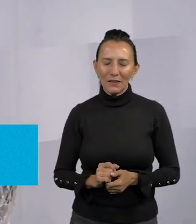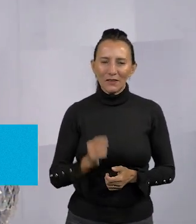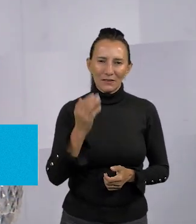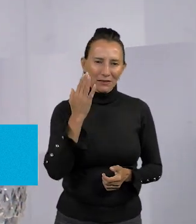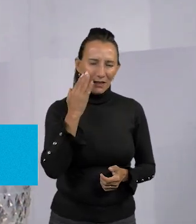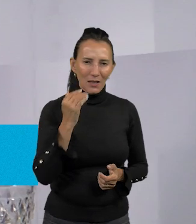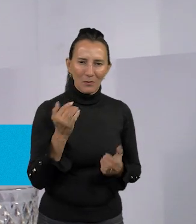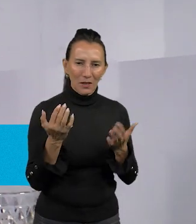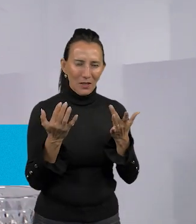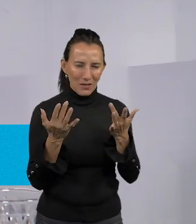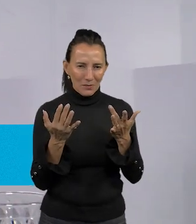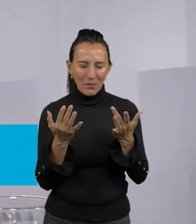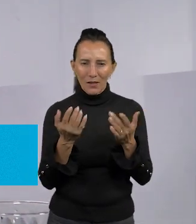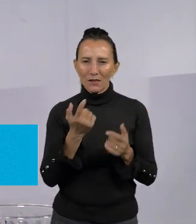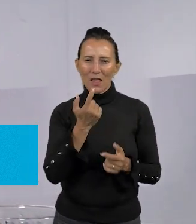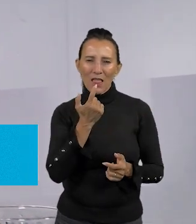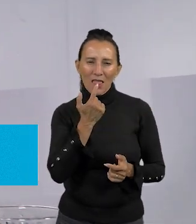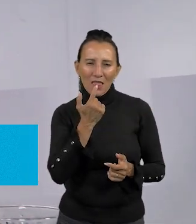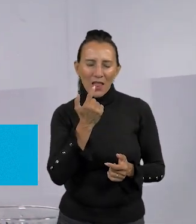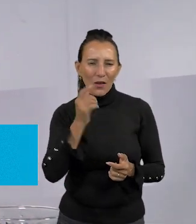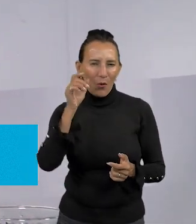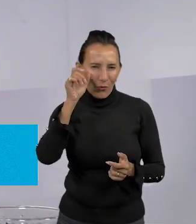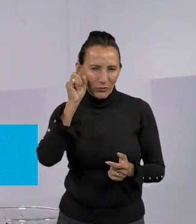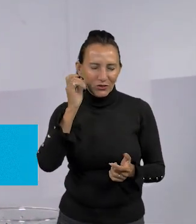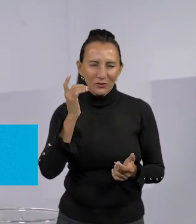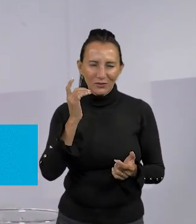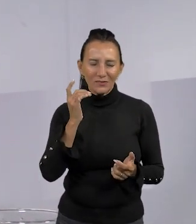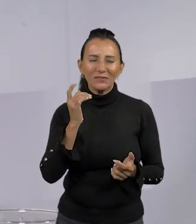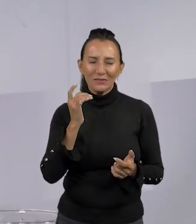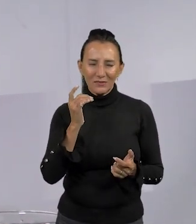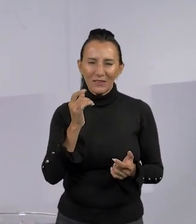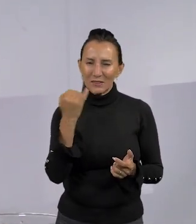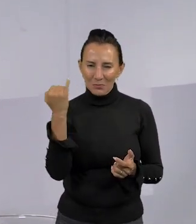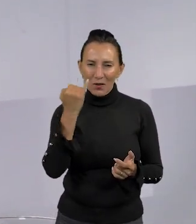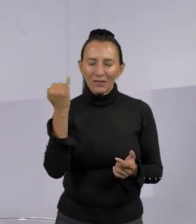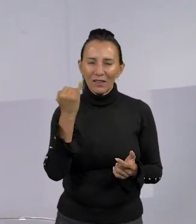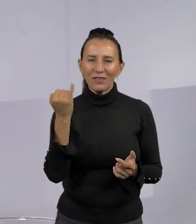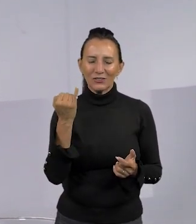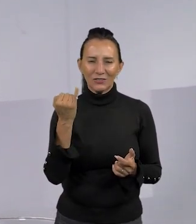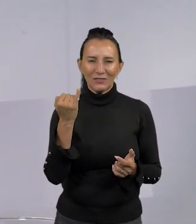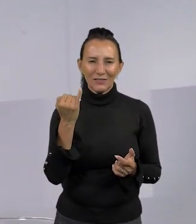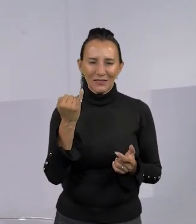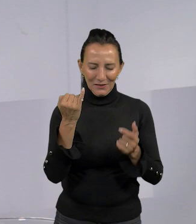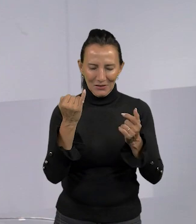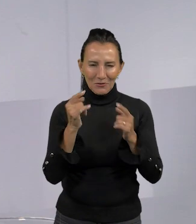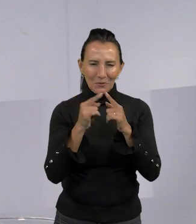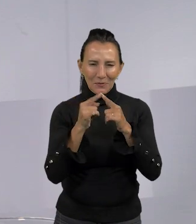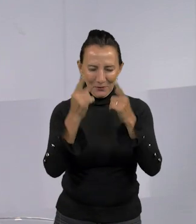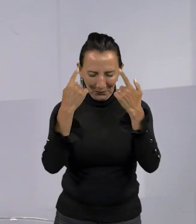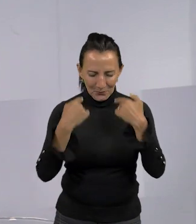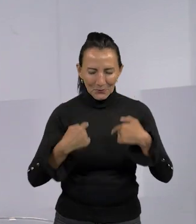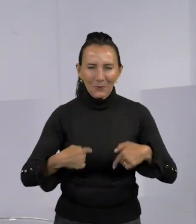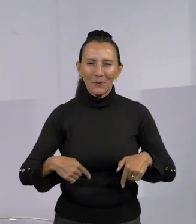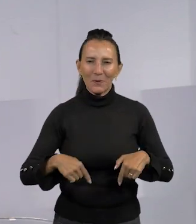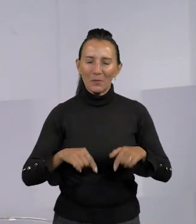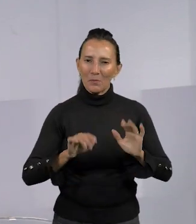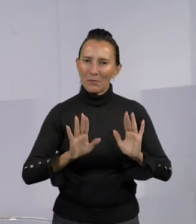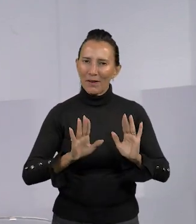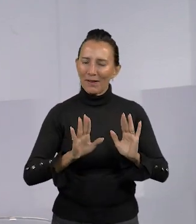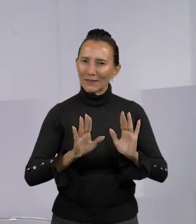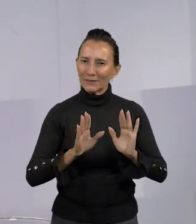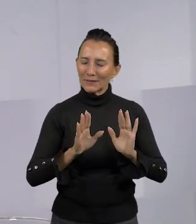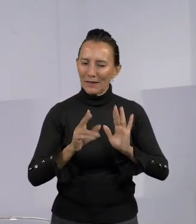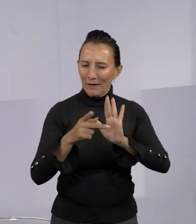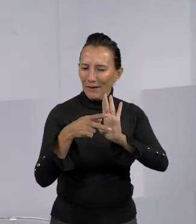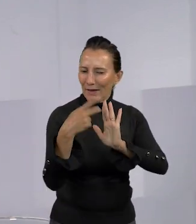do nosso corpo mas as palavras que saem da nossa boca elas podem causar bênção e maldição